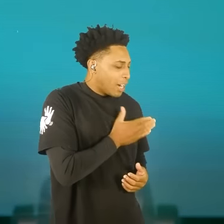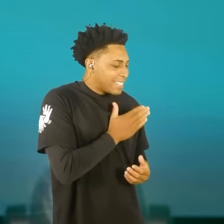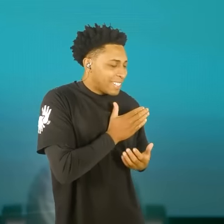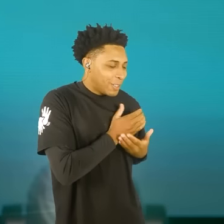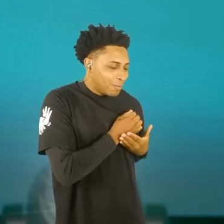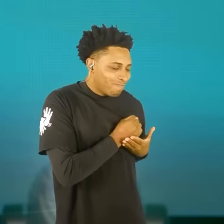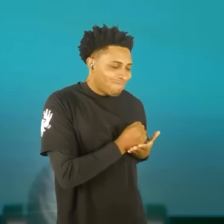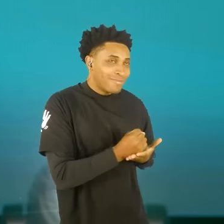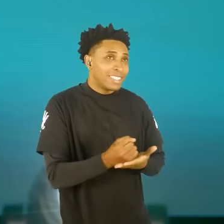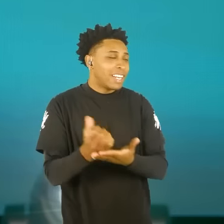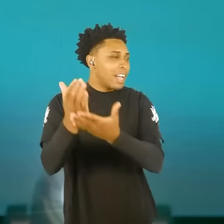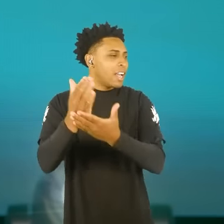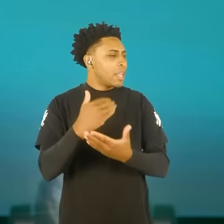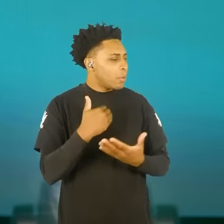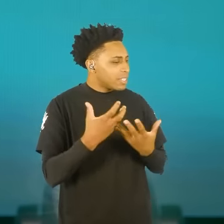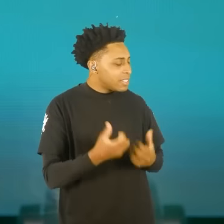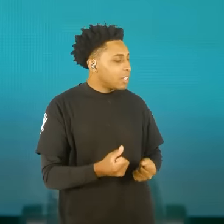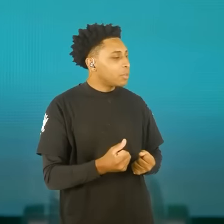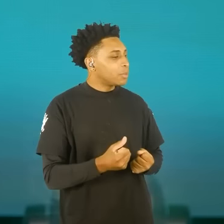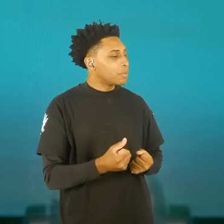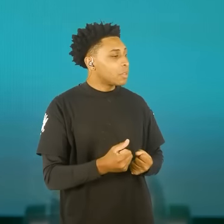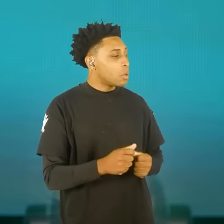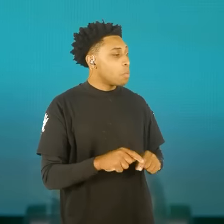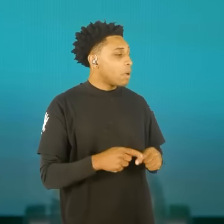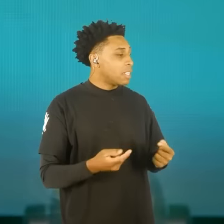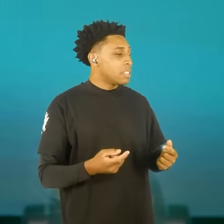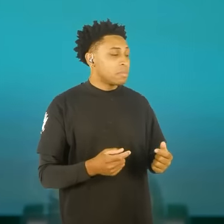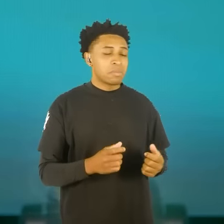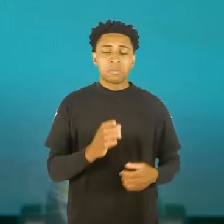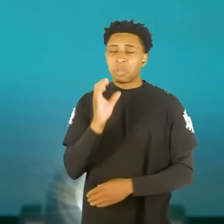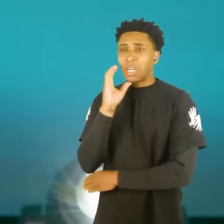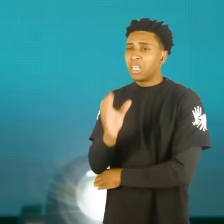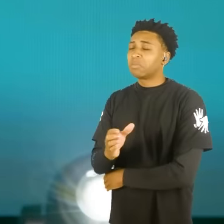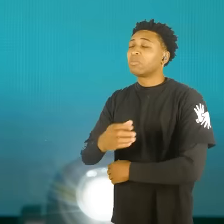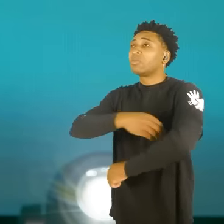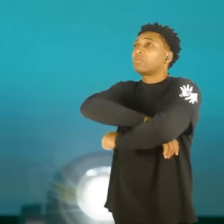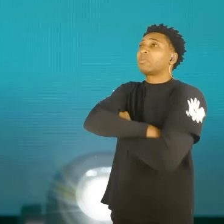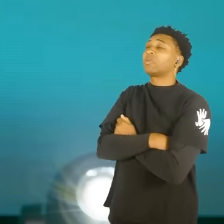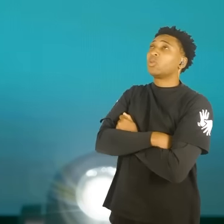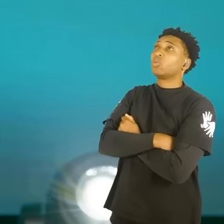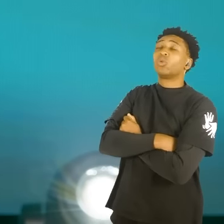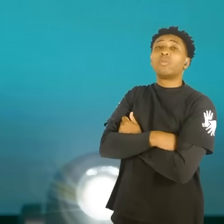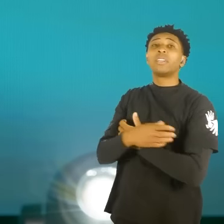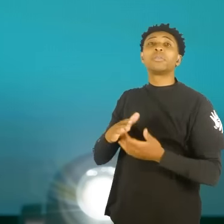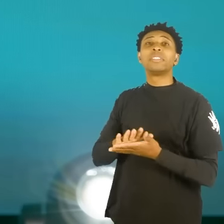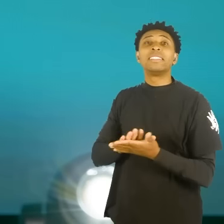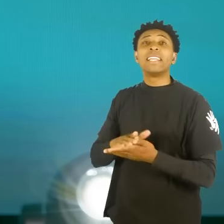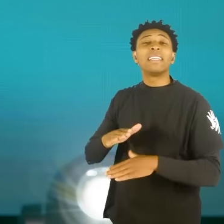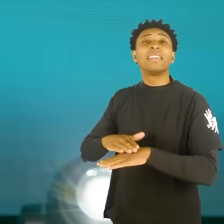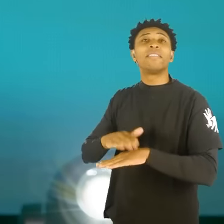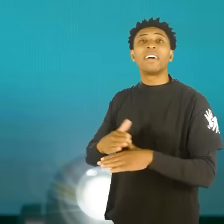aceito agora também. Mas sabe o que Caim faz? Caim não faz nada. Caim está num culto. Deus está dizendo: se